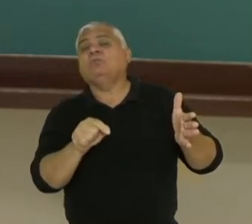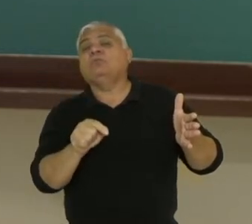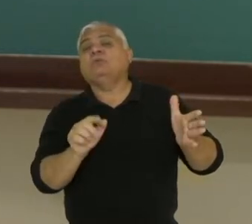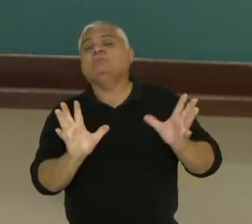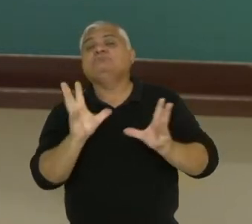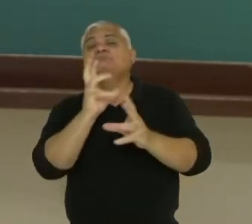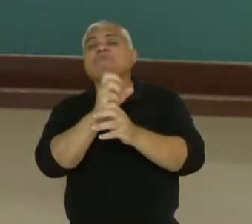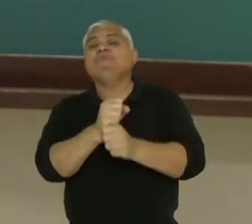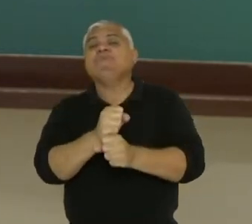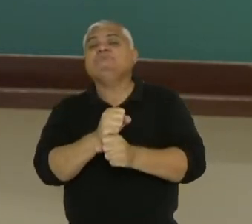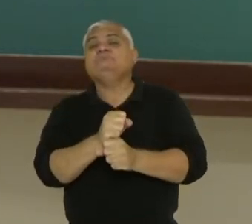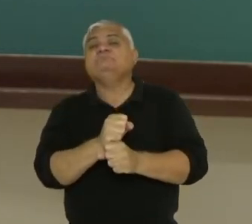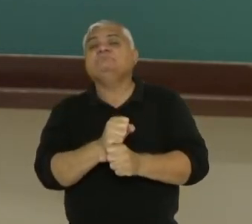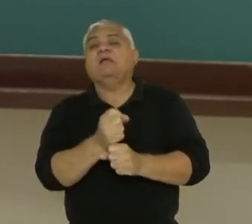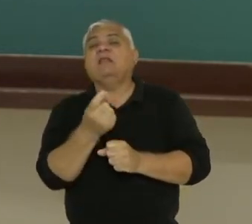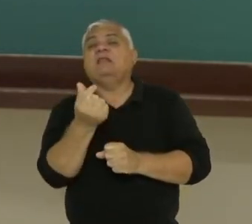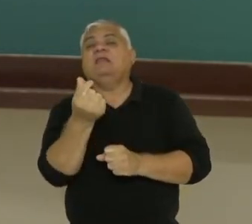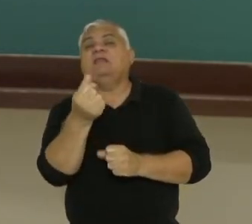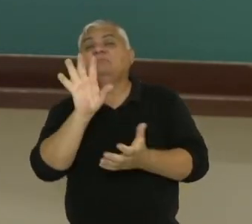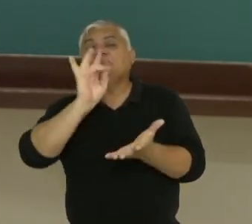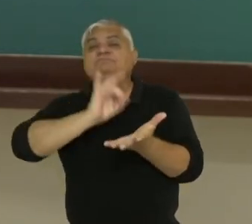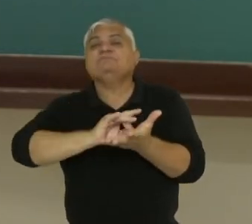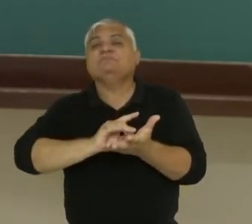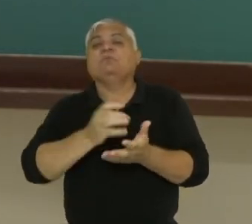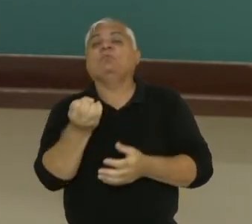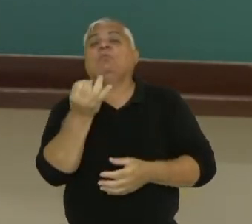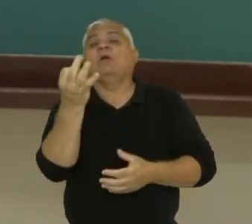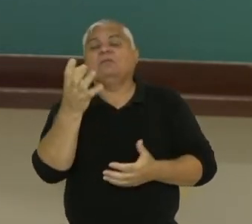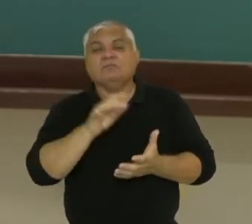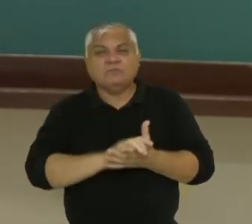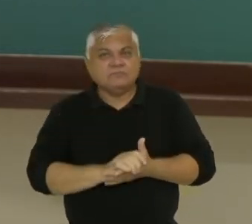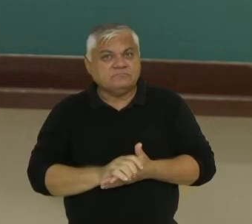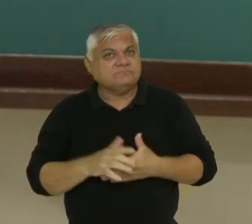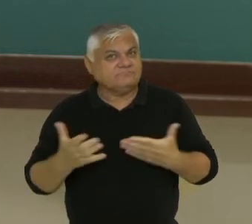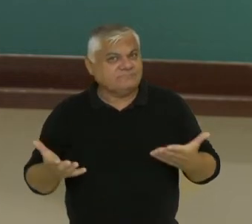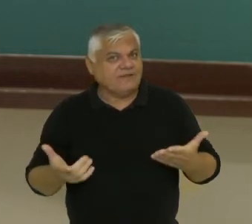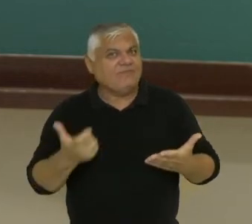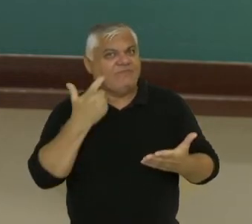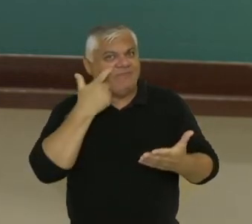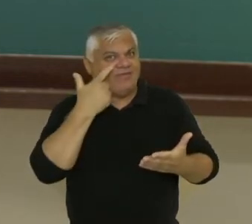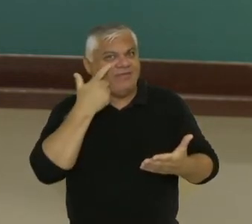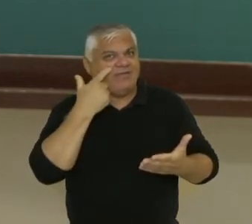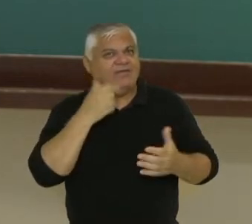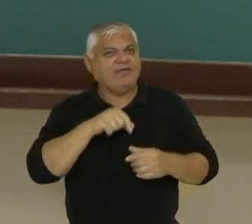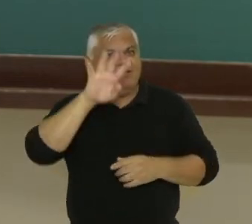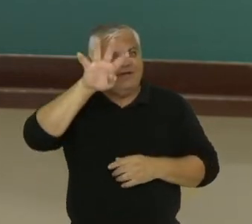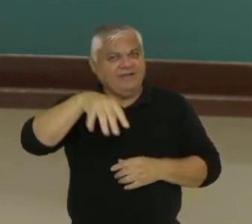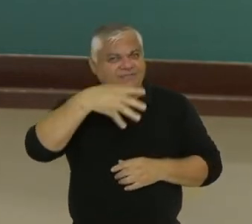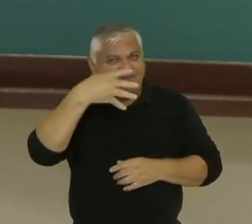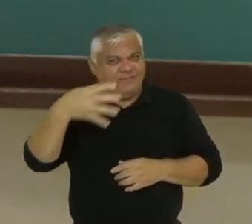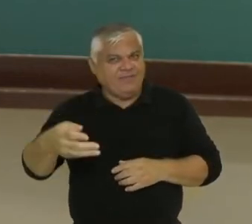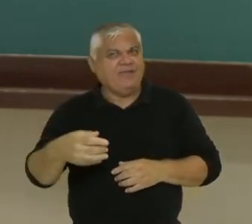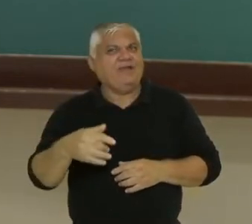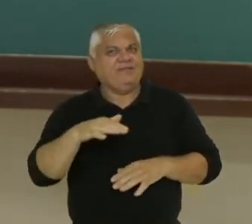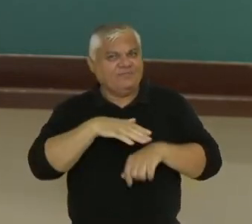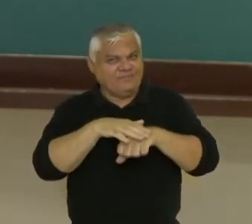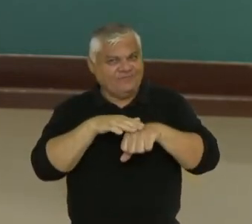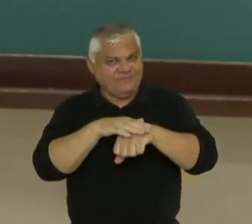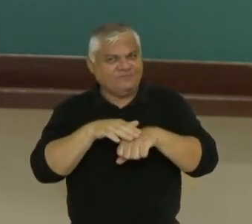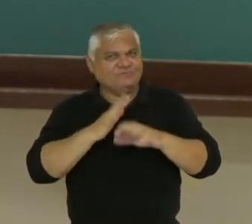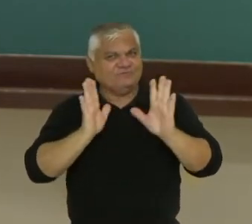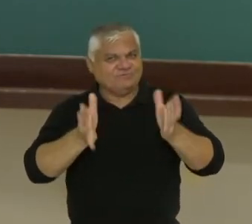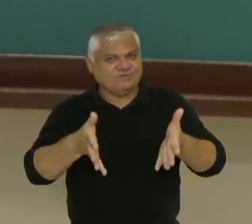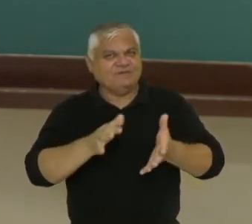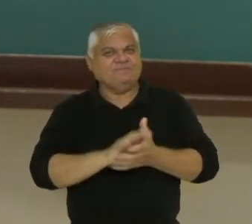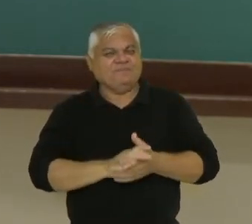nosso rendimento líquido, ou seja, considerando a aplicação da tabela que a gente acabou de conversar da